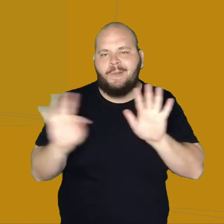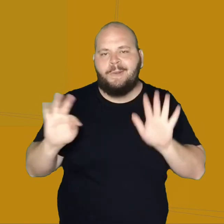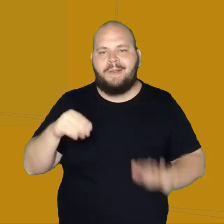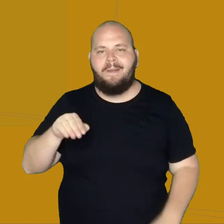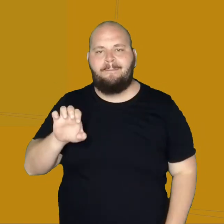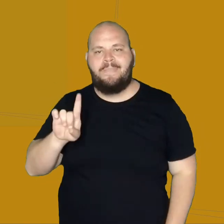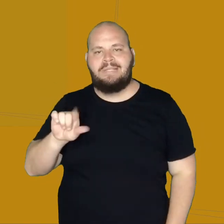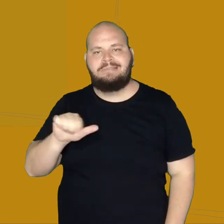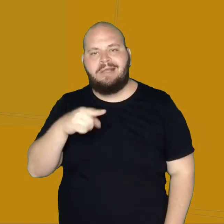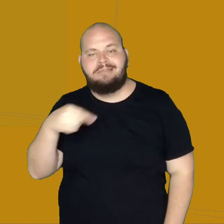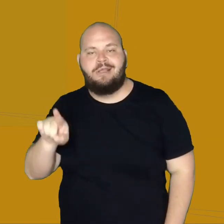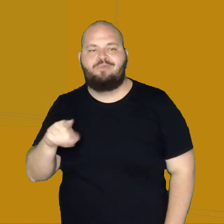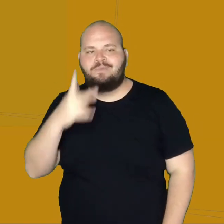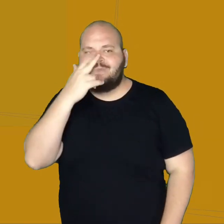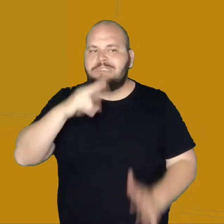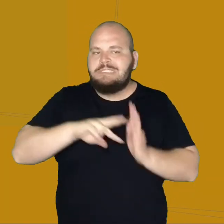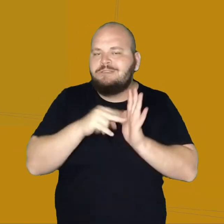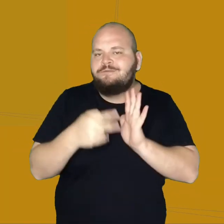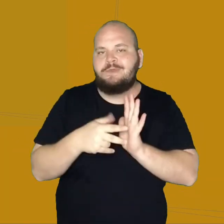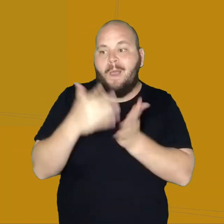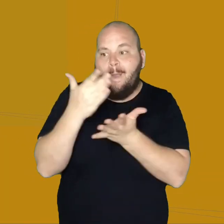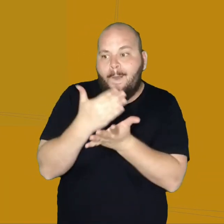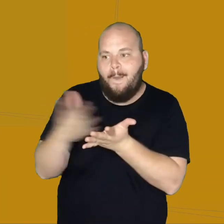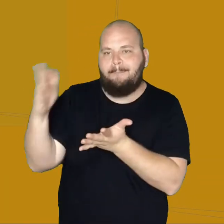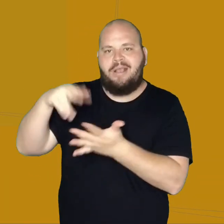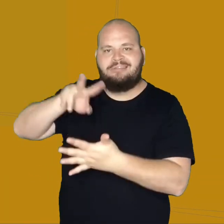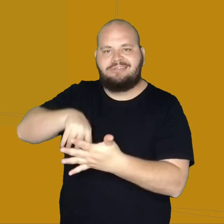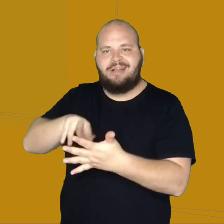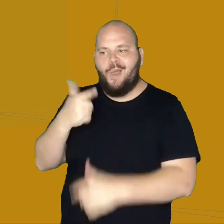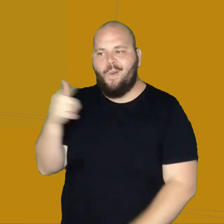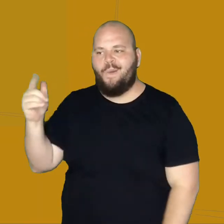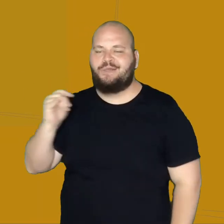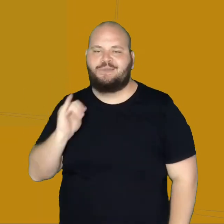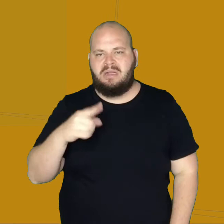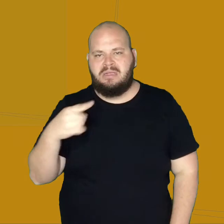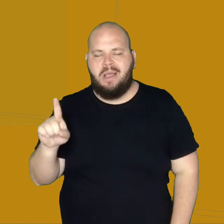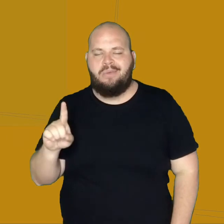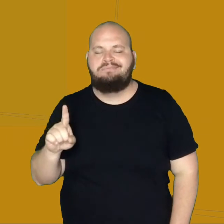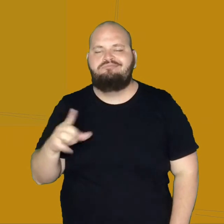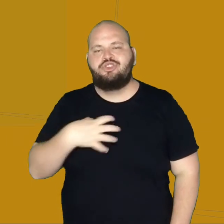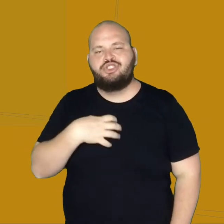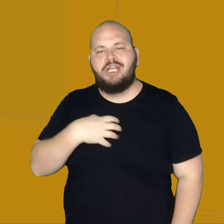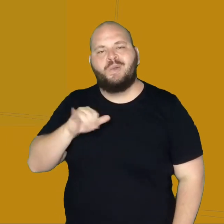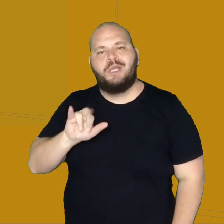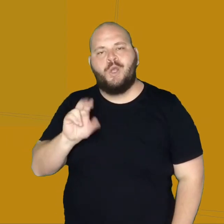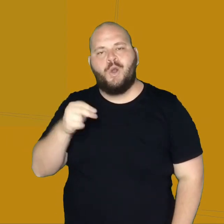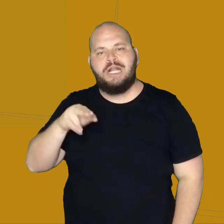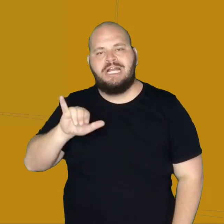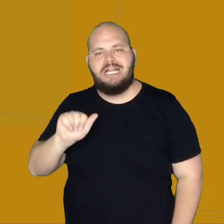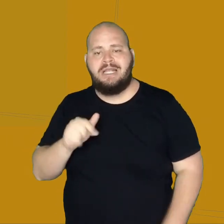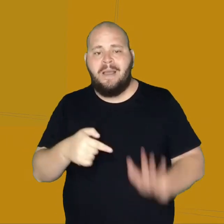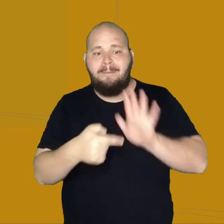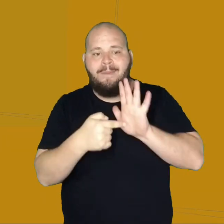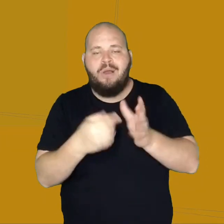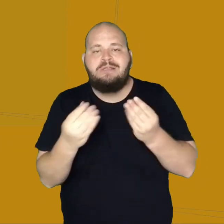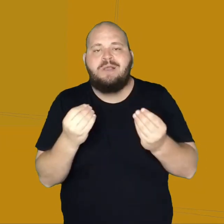do Medalhão um projeto para um Cubas, em referência a Memórias Póstumas de Brás Cubas, outra obra de Machado de